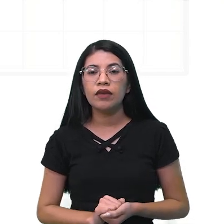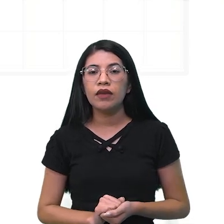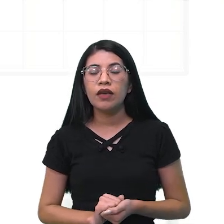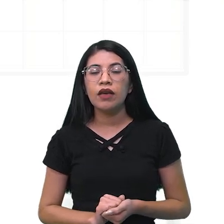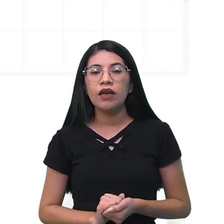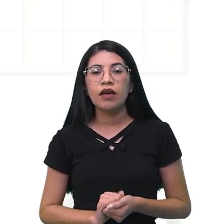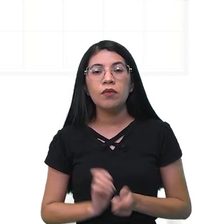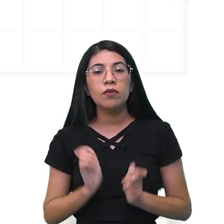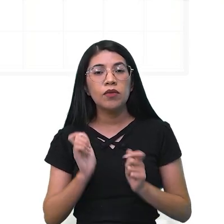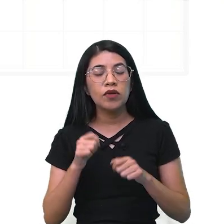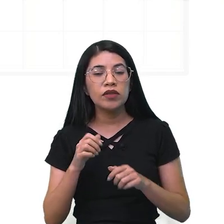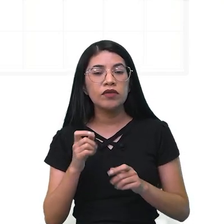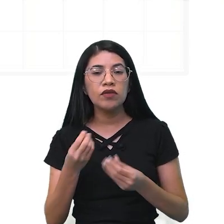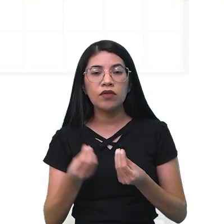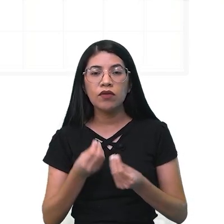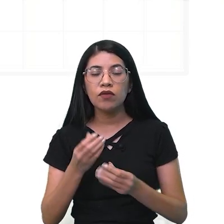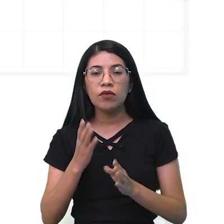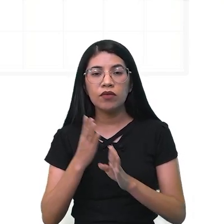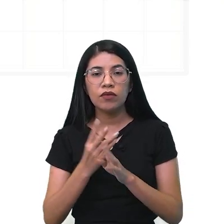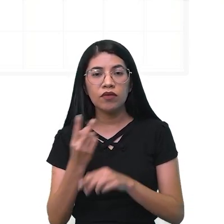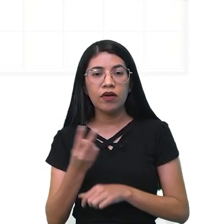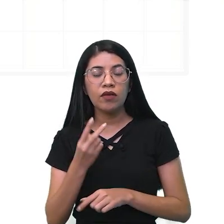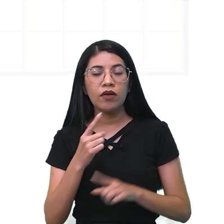obtém multiplicando